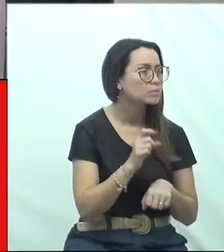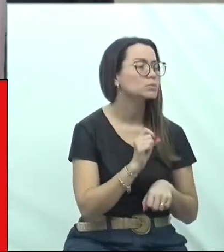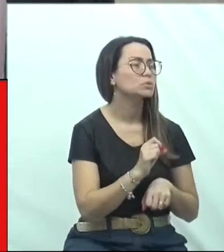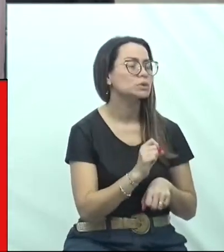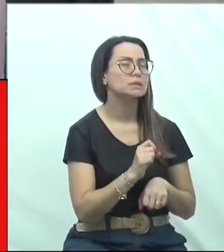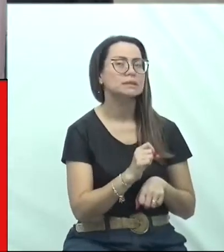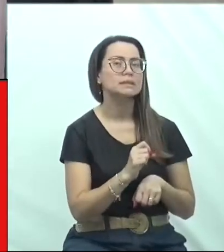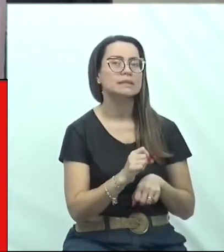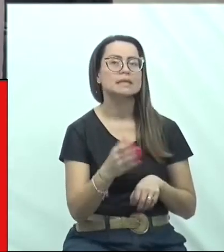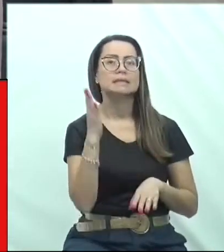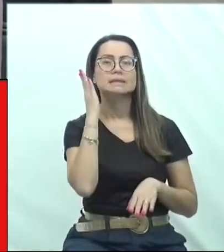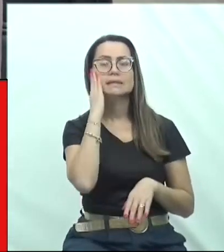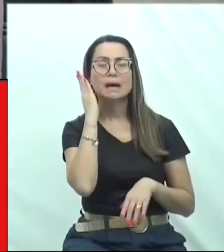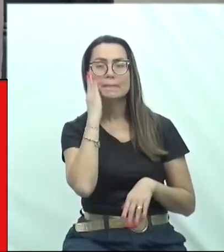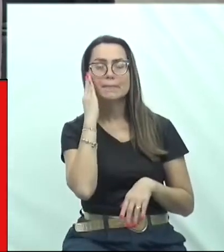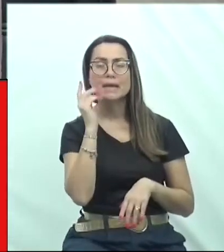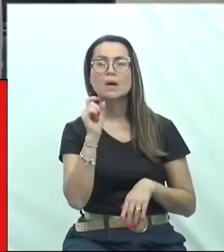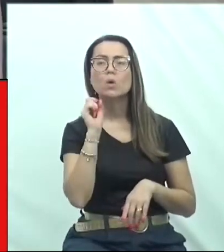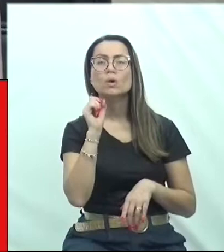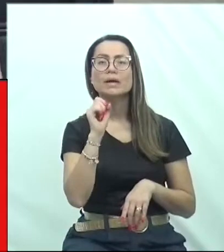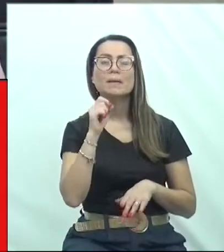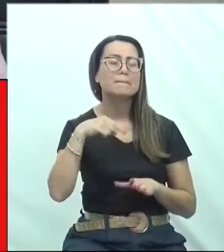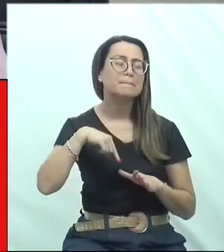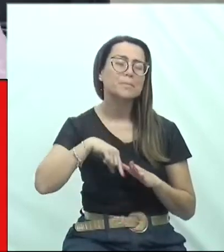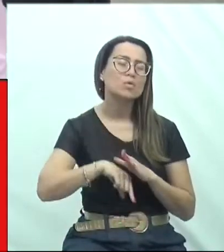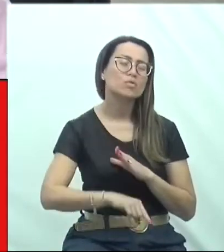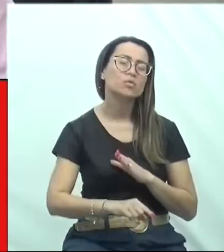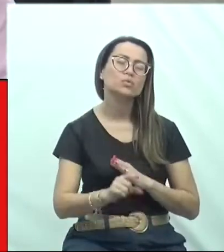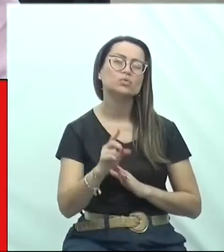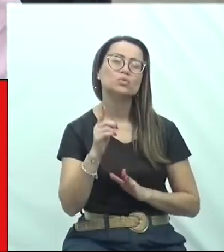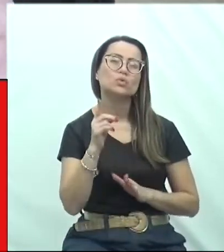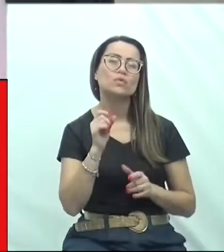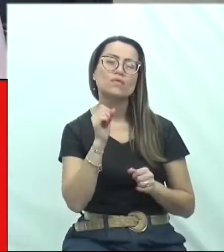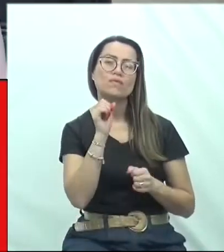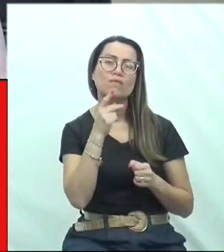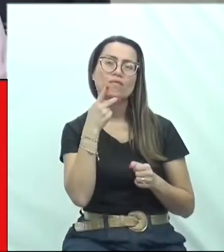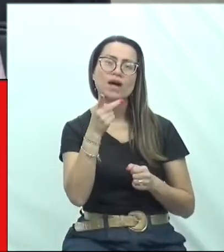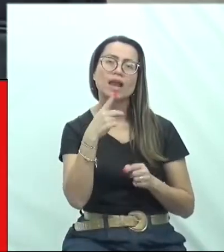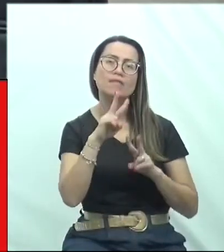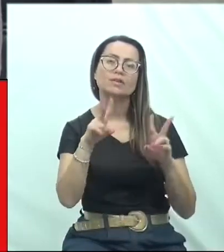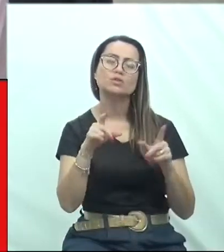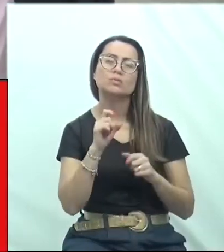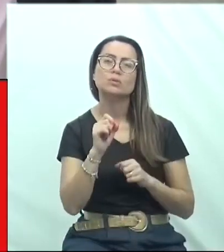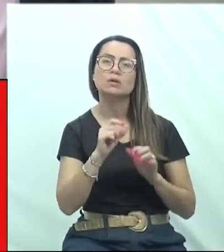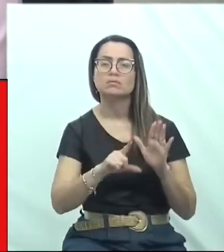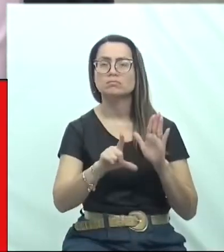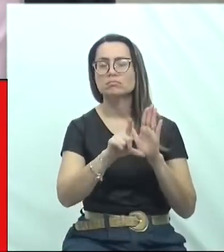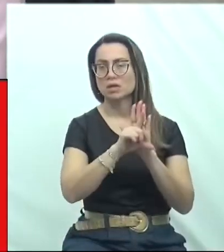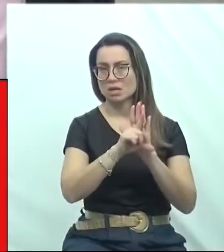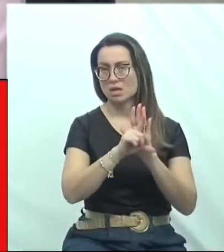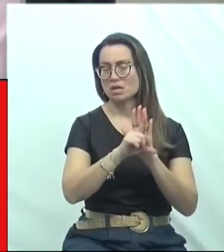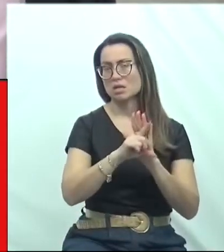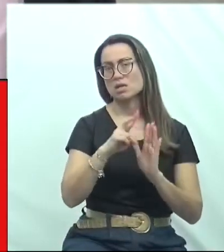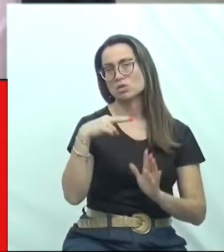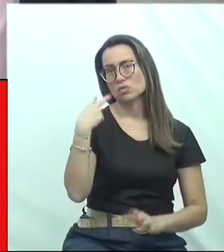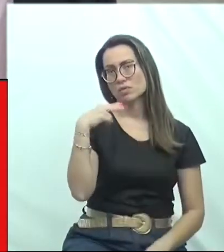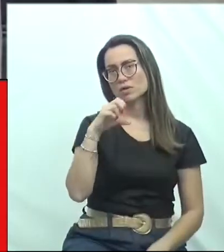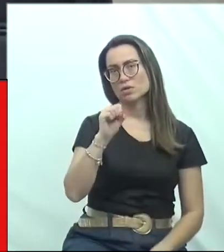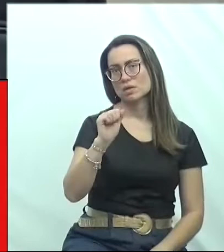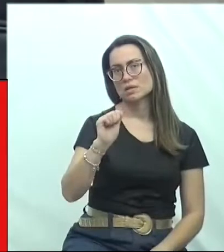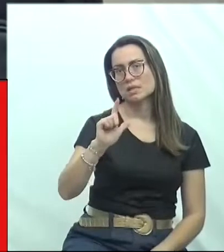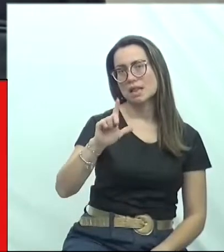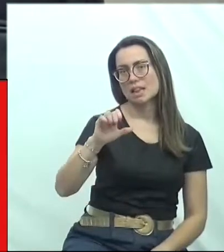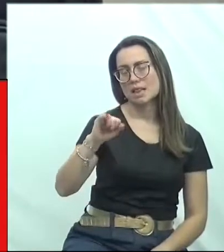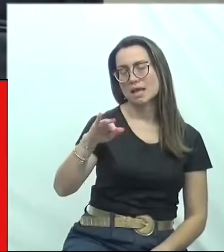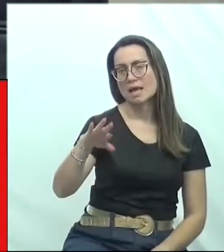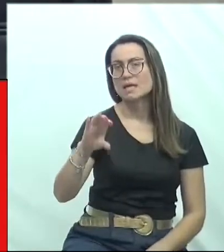verificar a fundo do que se tratava esse assunto e verificarmos a lei específica. Foi uma lei de autoria do vereador Salésio Lima e vereador Arleu,